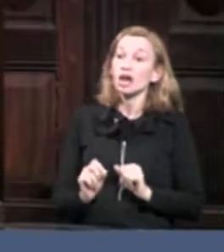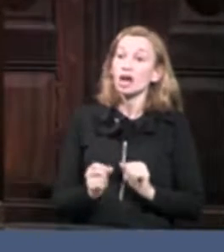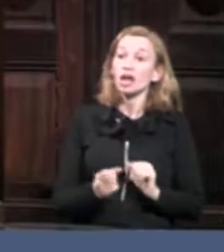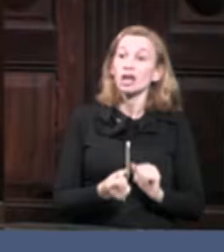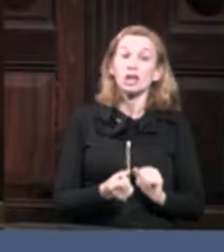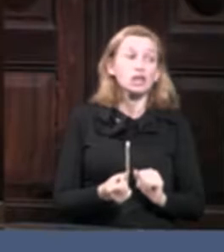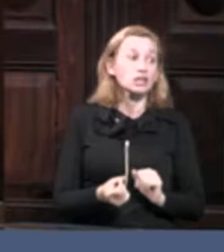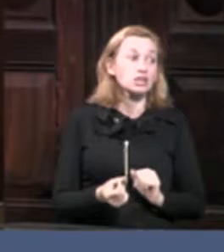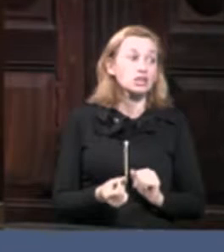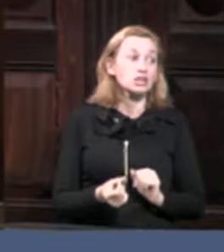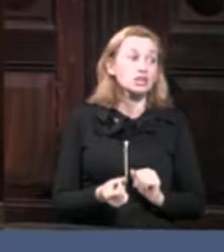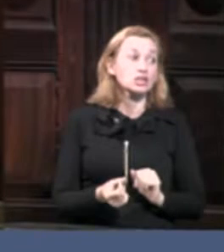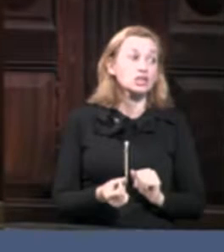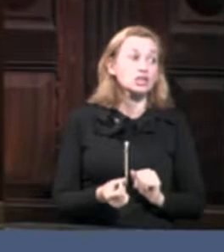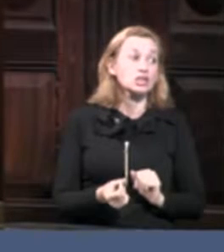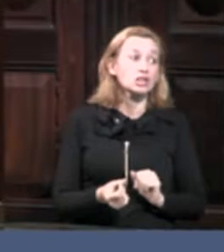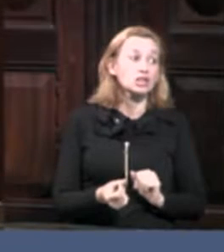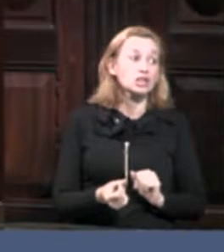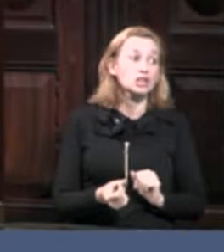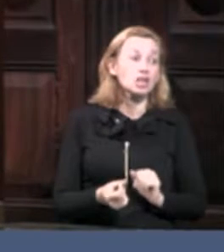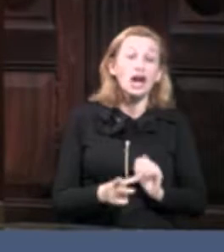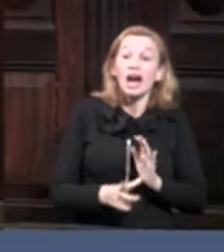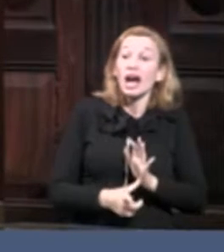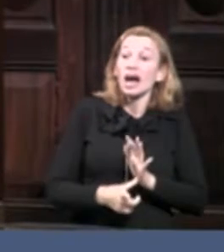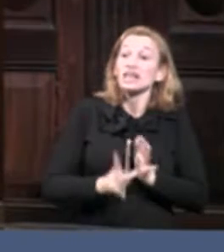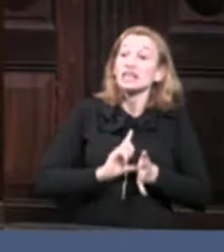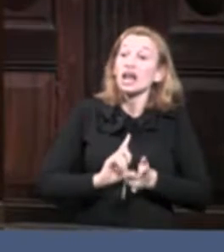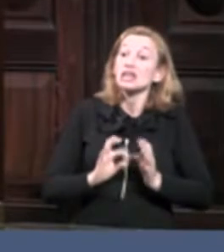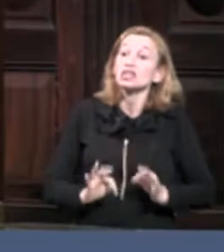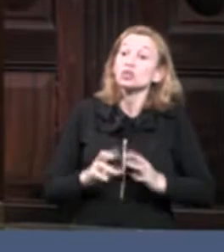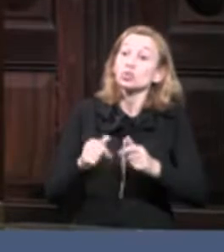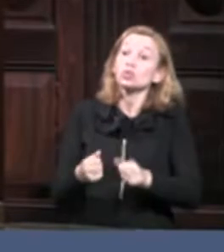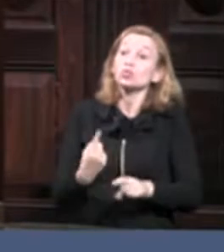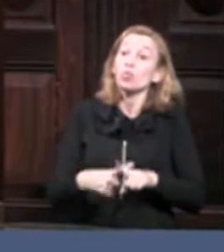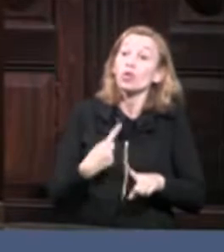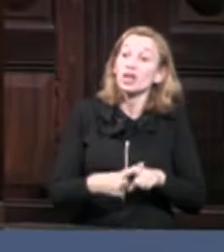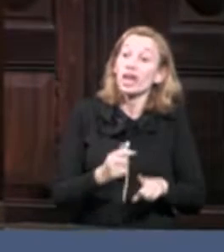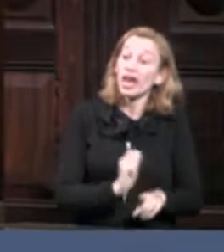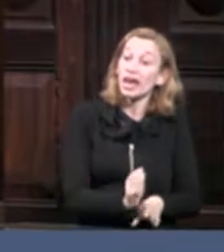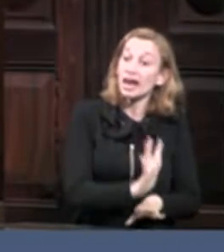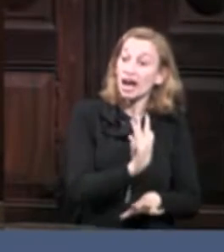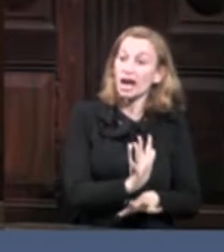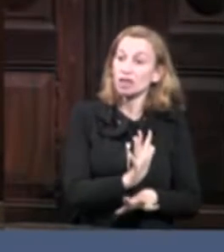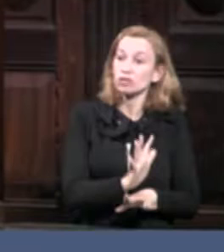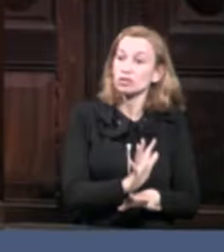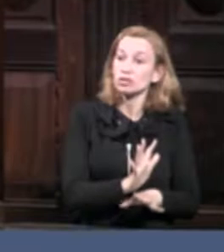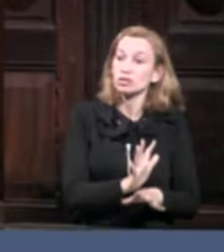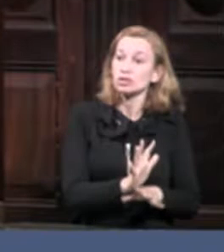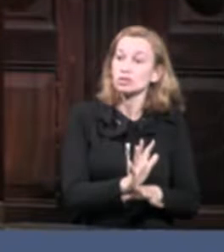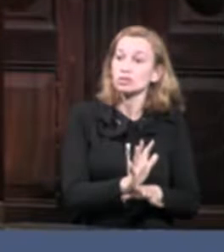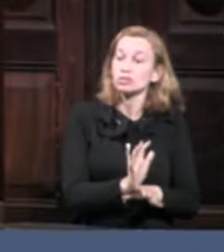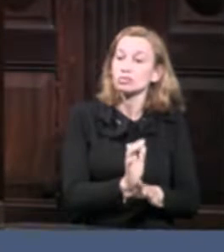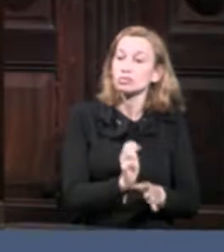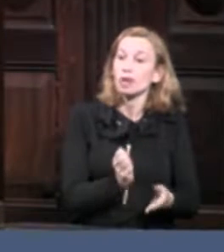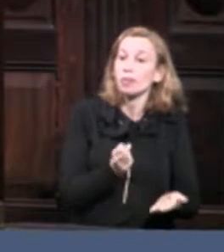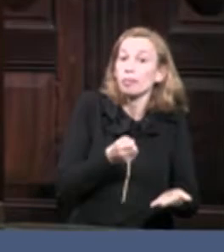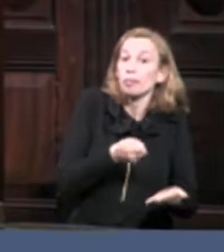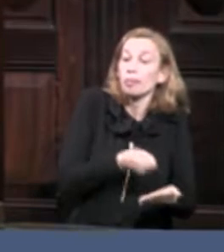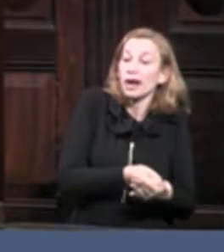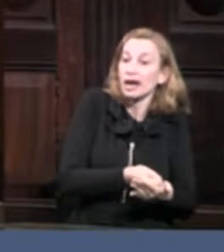que evidentemente é um atraso com a cara desse governo, um atraso com a cara do PMDB, que tem